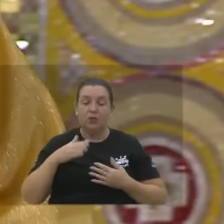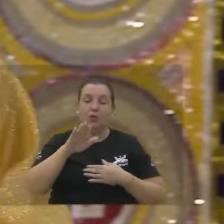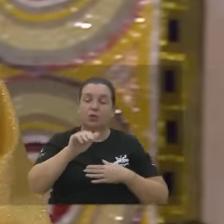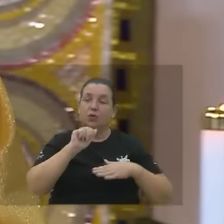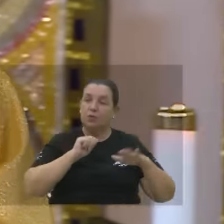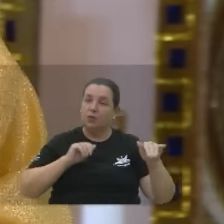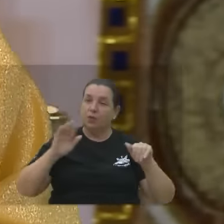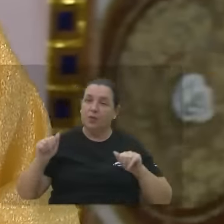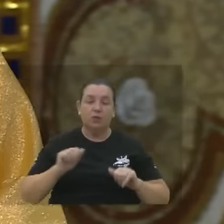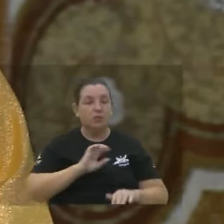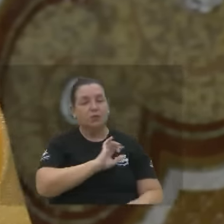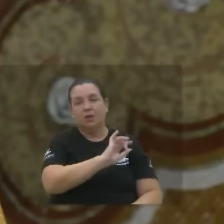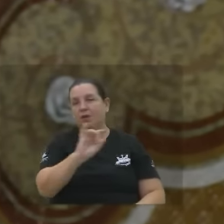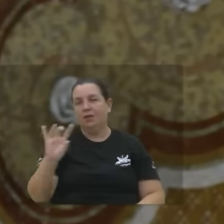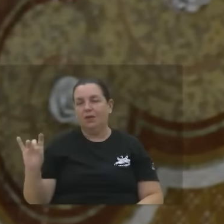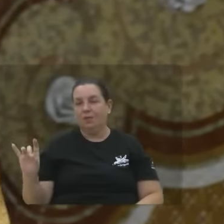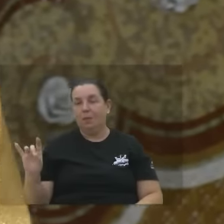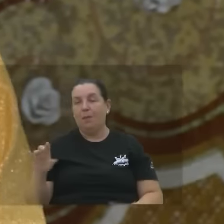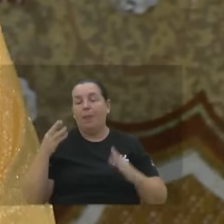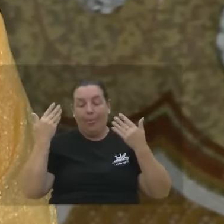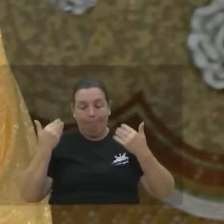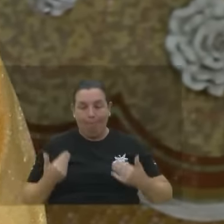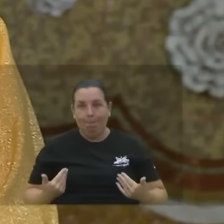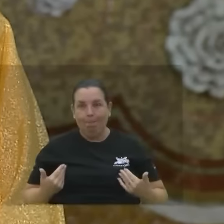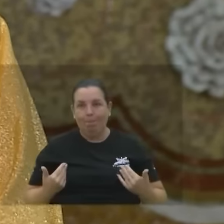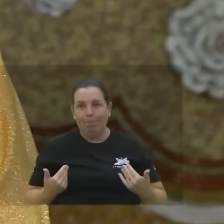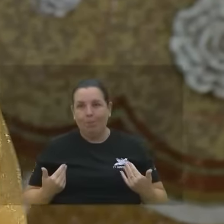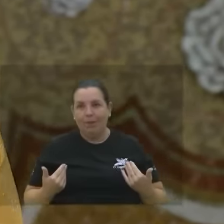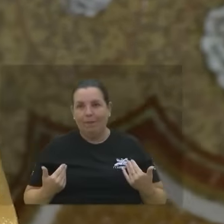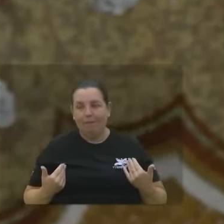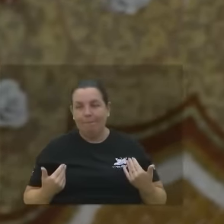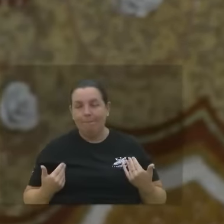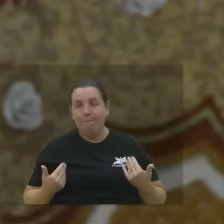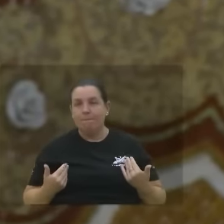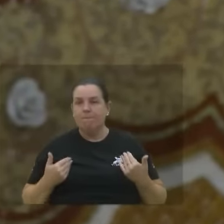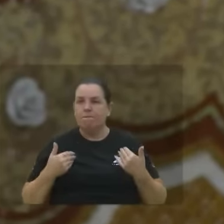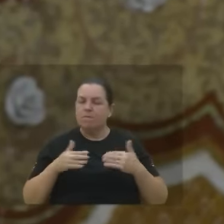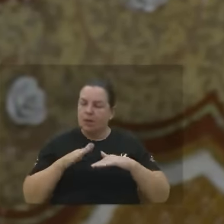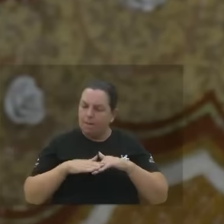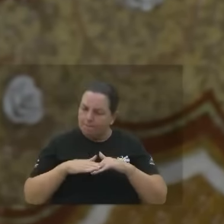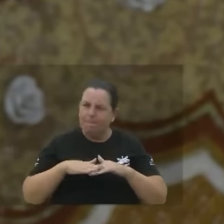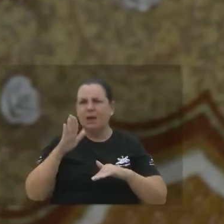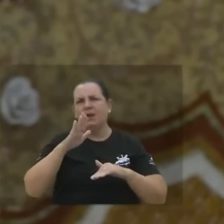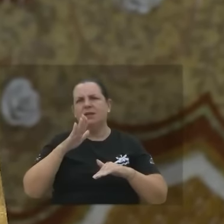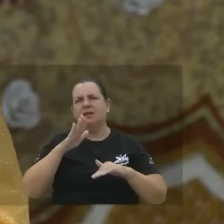eu e você, a sermos, acima de tudo,